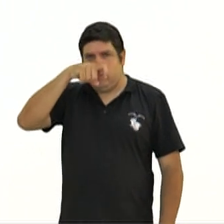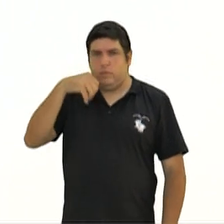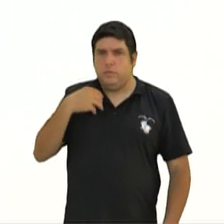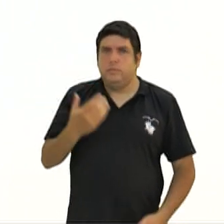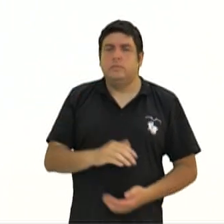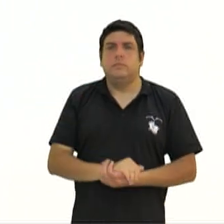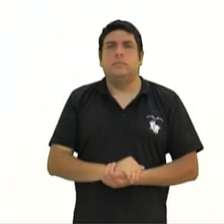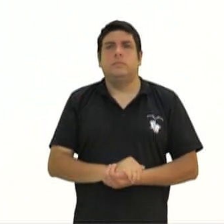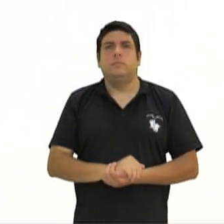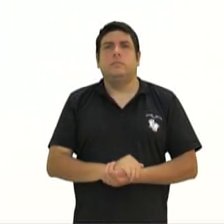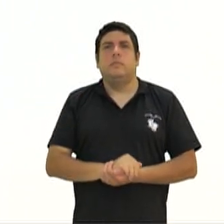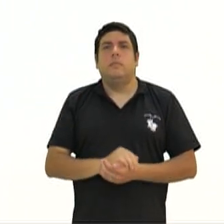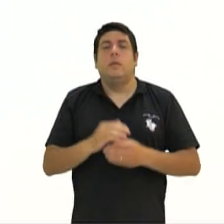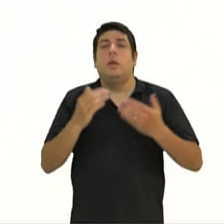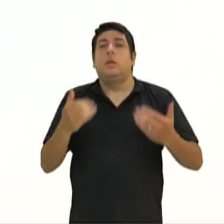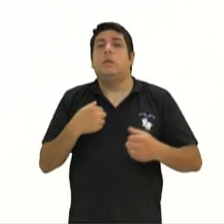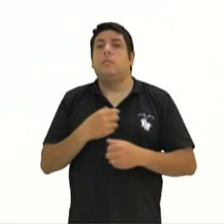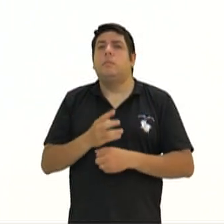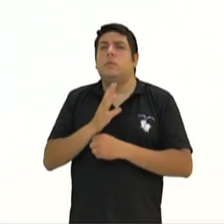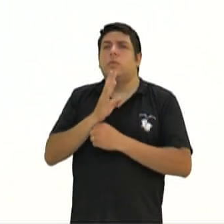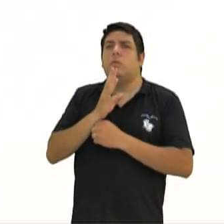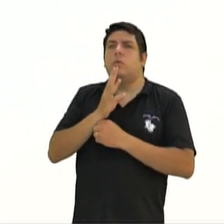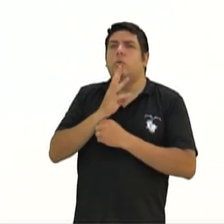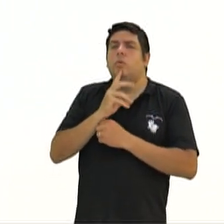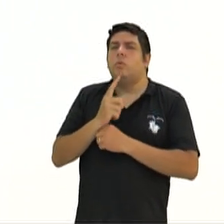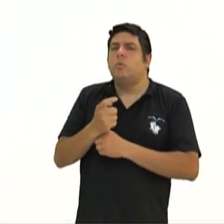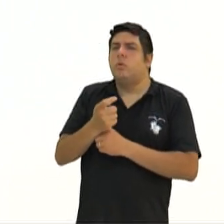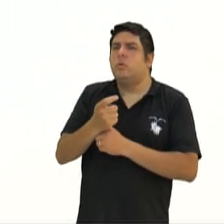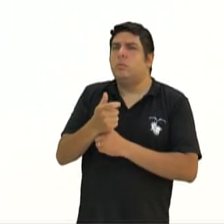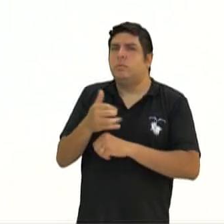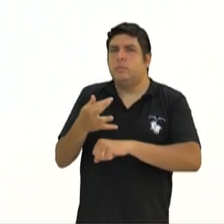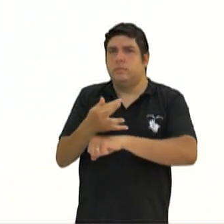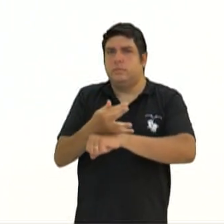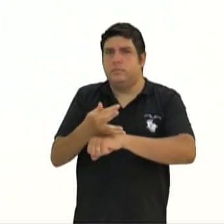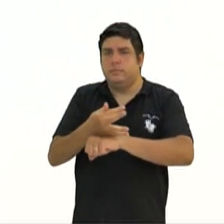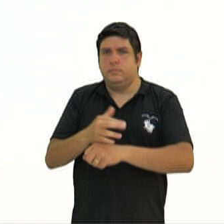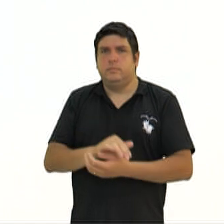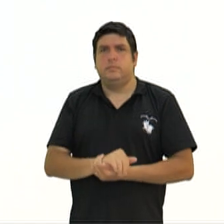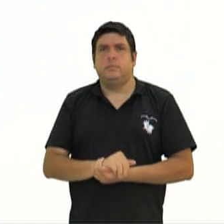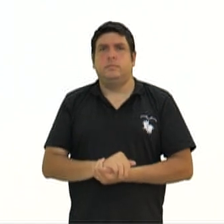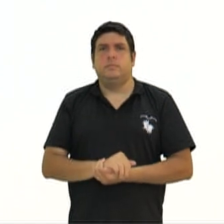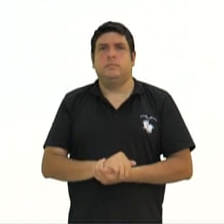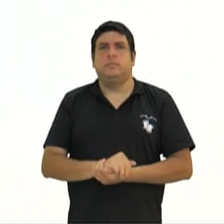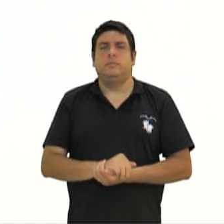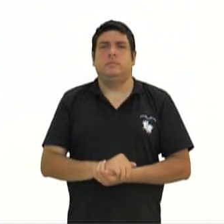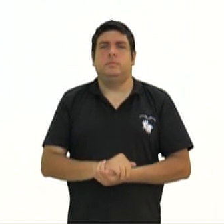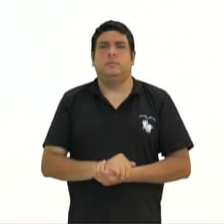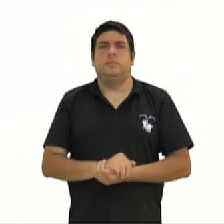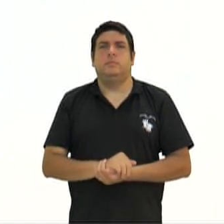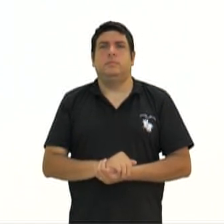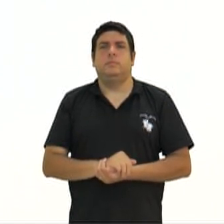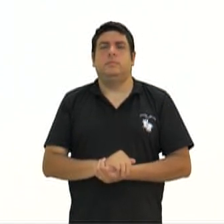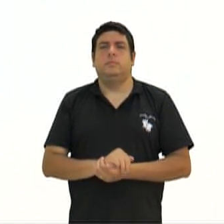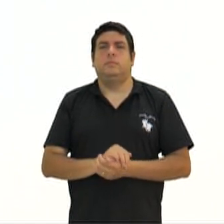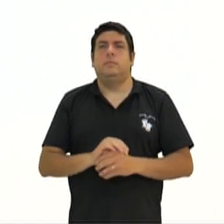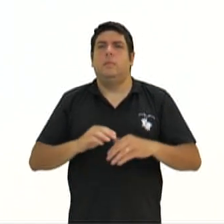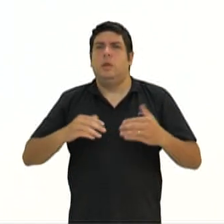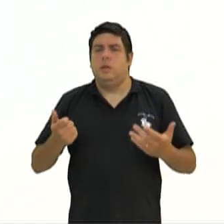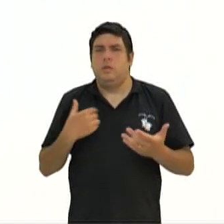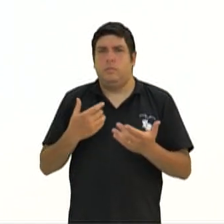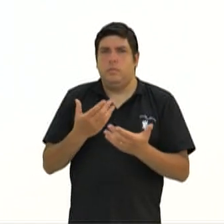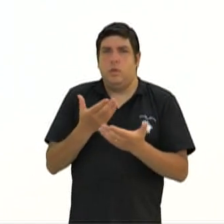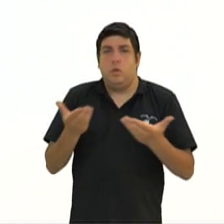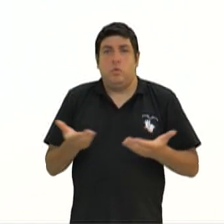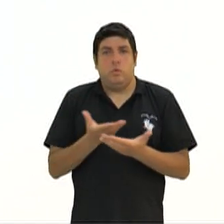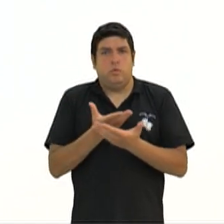data, e a gente vai conhecer justamente um pouco desse feriado, beleza? Então, assim, a nossa aula vai girar em torno de algumas